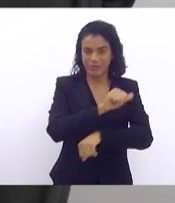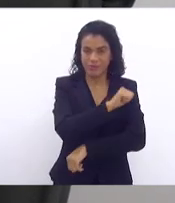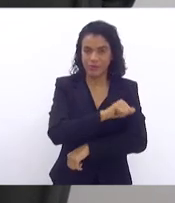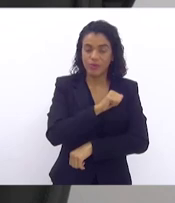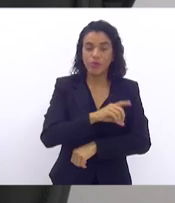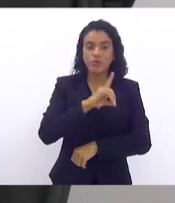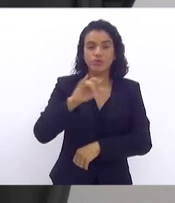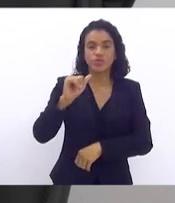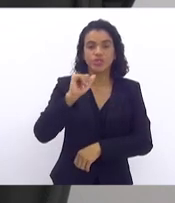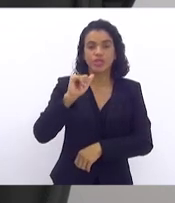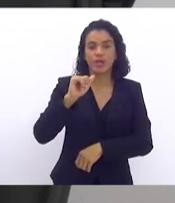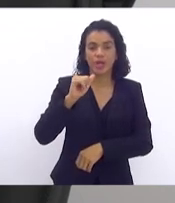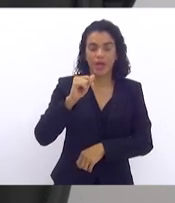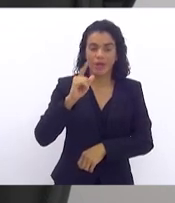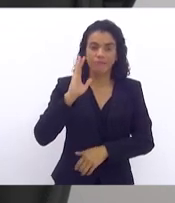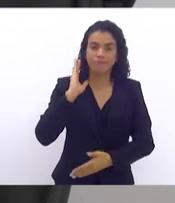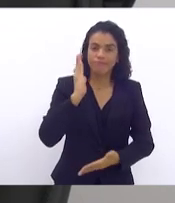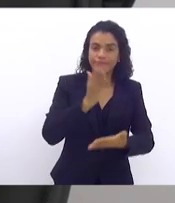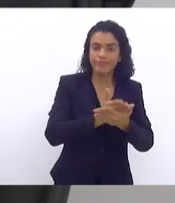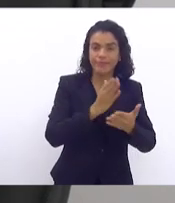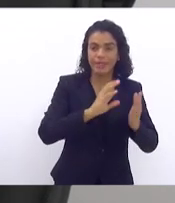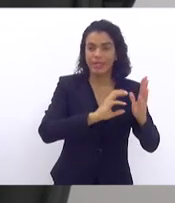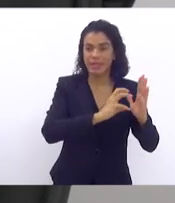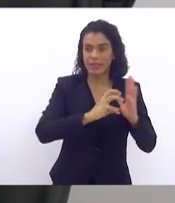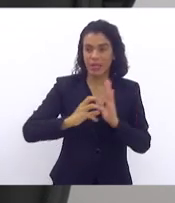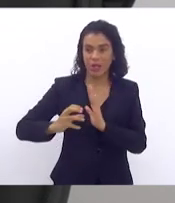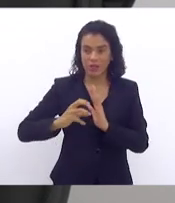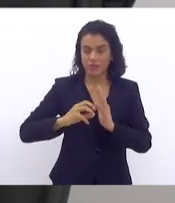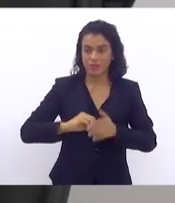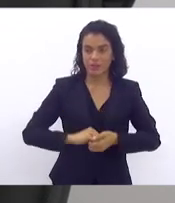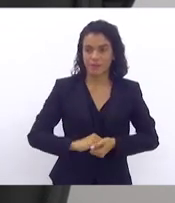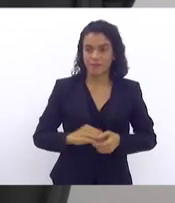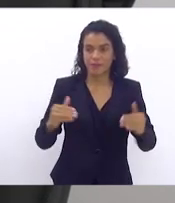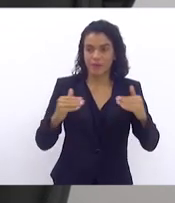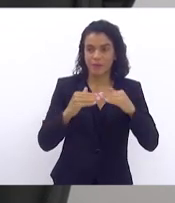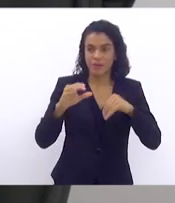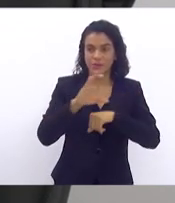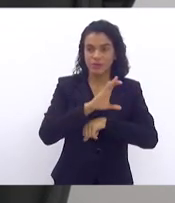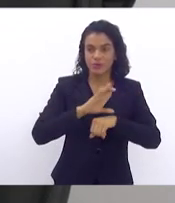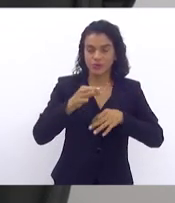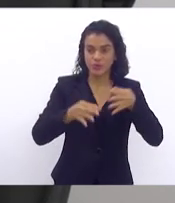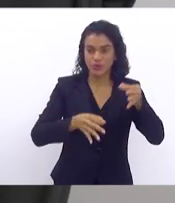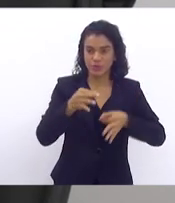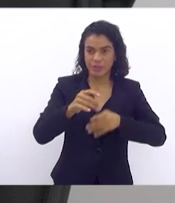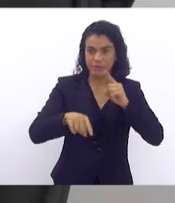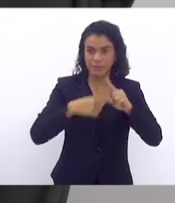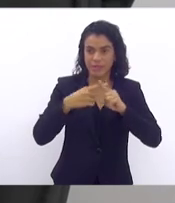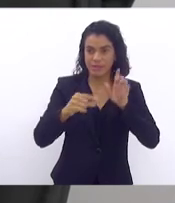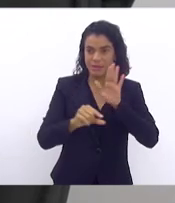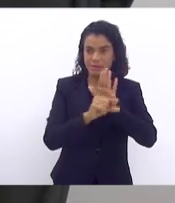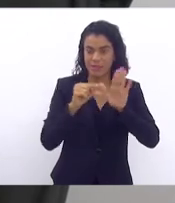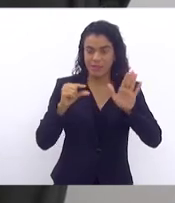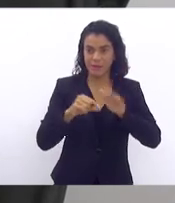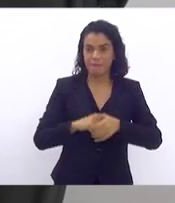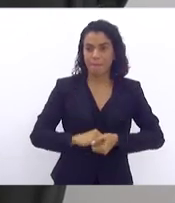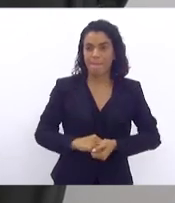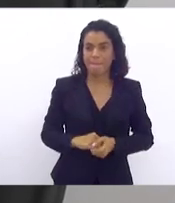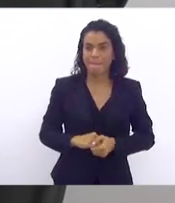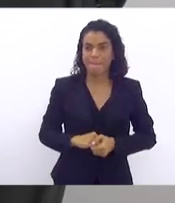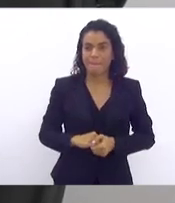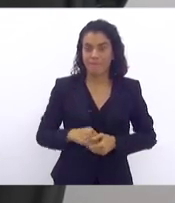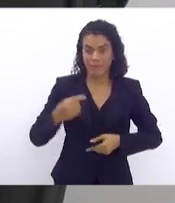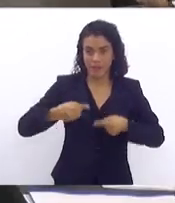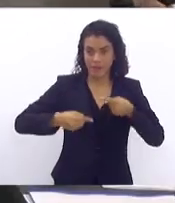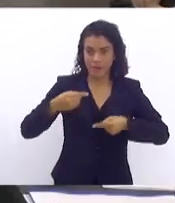à Intolerância Ideológica. O parecer é pela juridicidade com emendas. Em discussão. Para discutir.